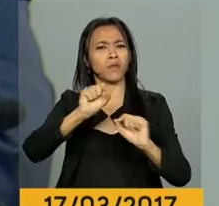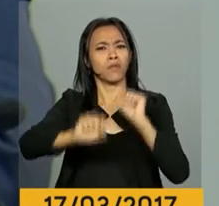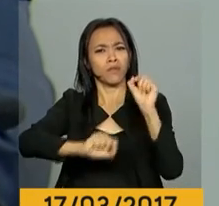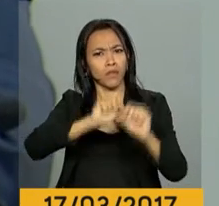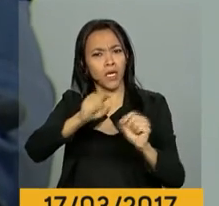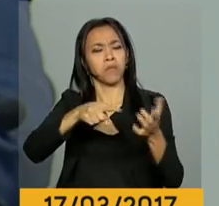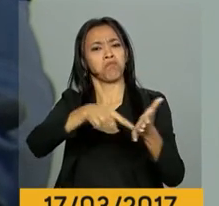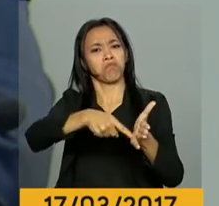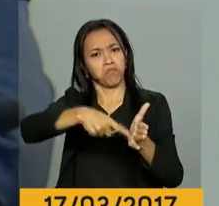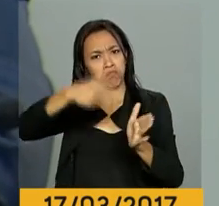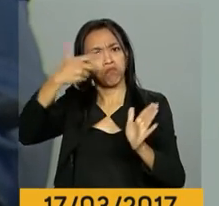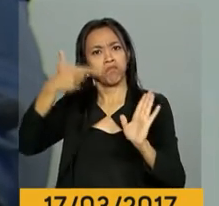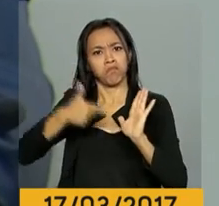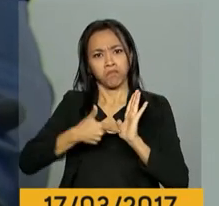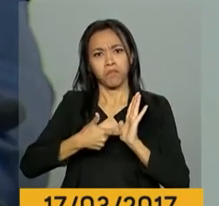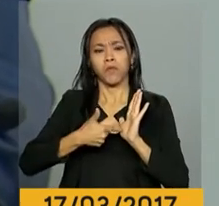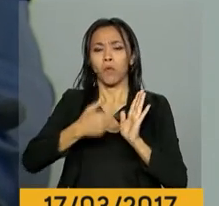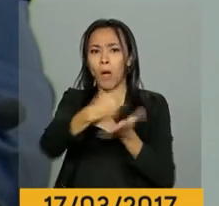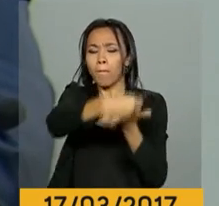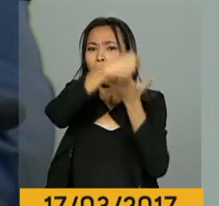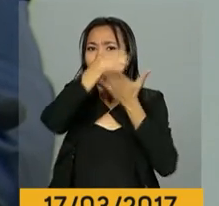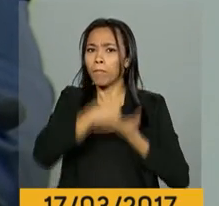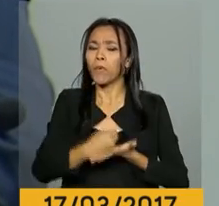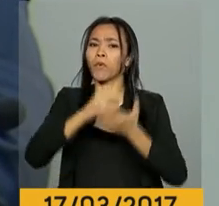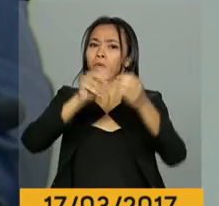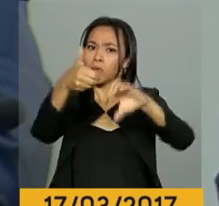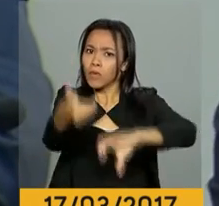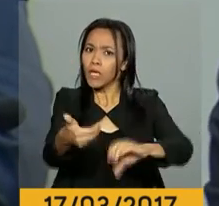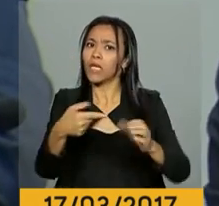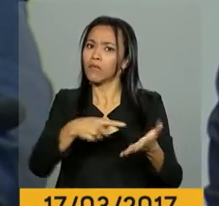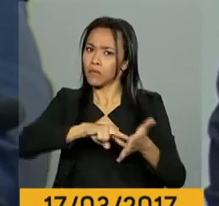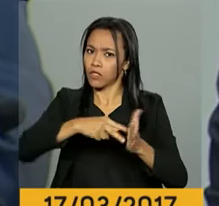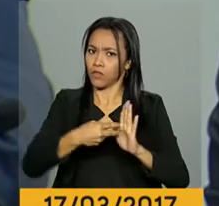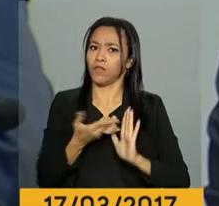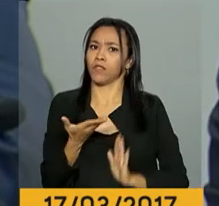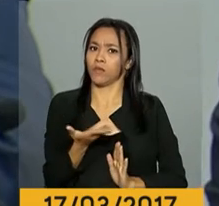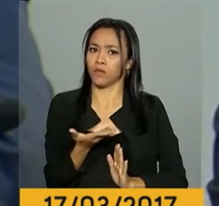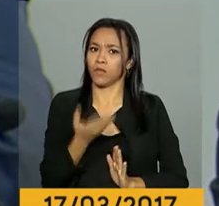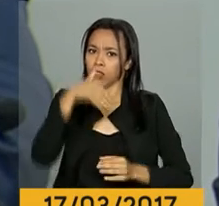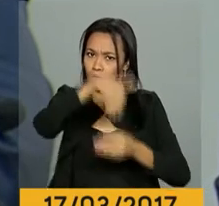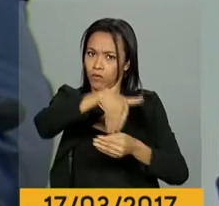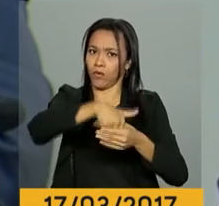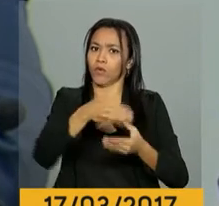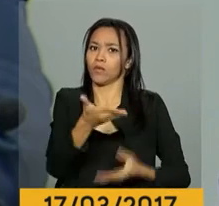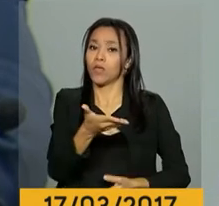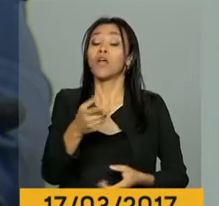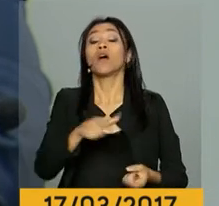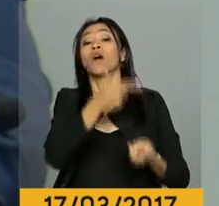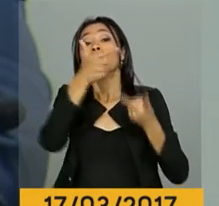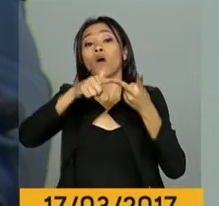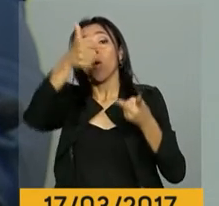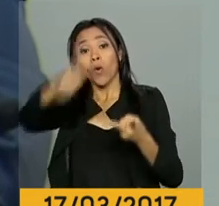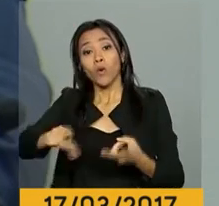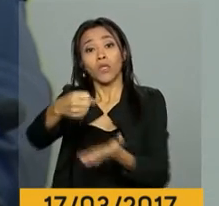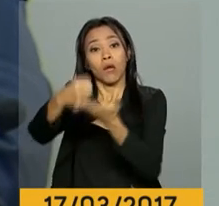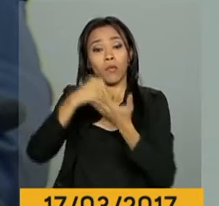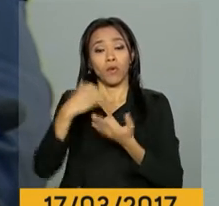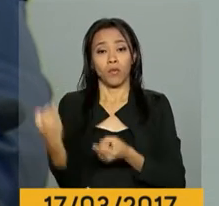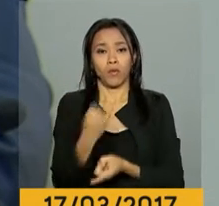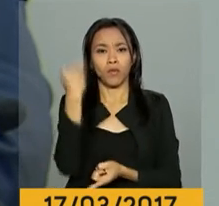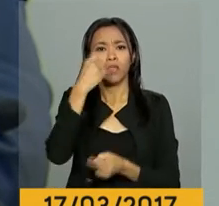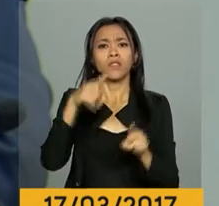apoio declarado do Congresso Nacional. Eu digo que este apoio é importante também para restabelecer um pouco